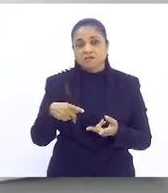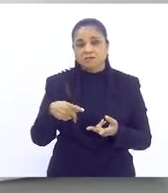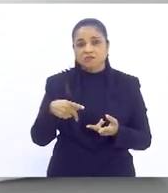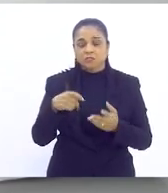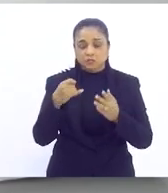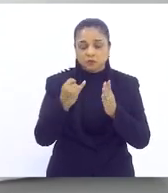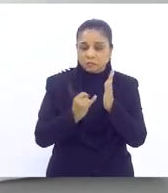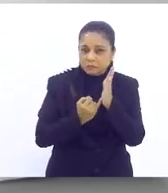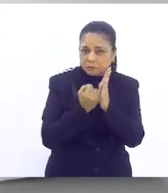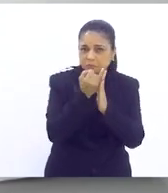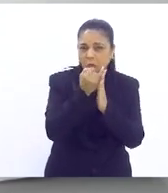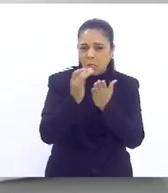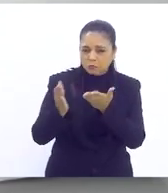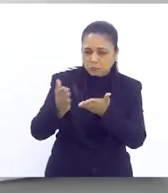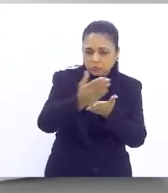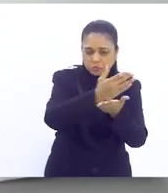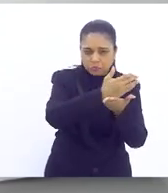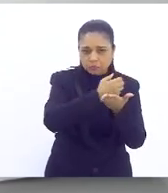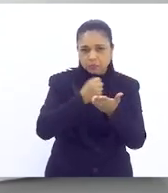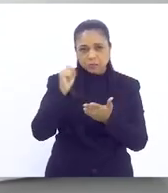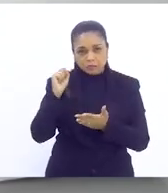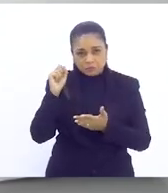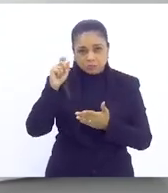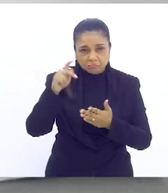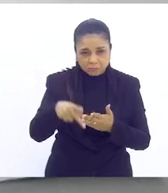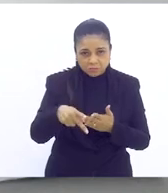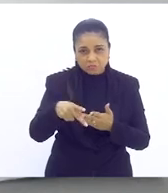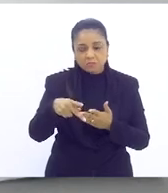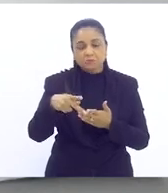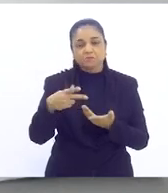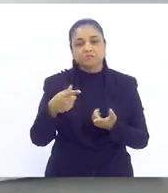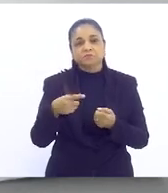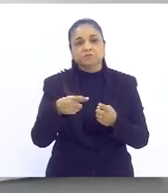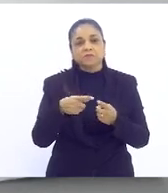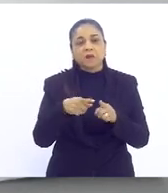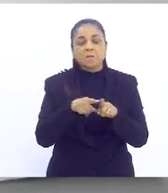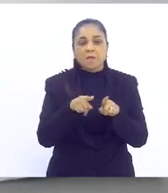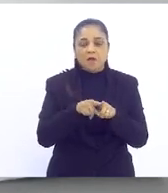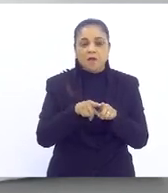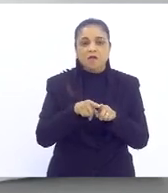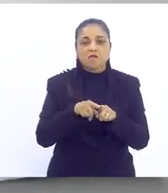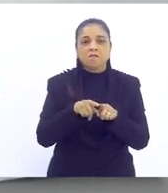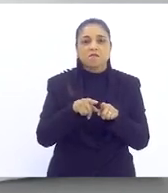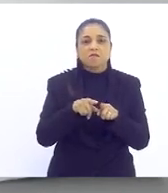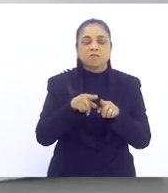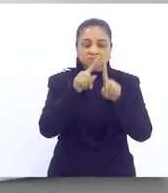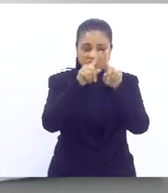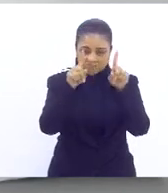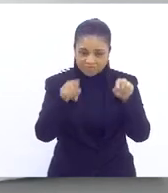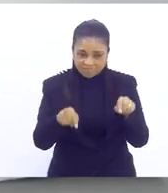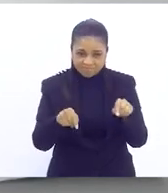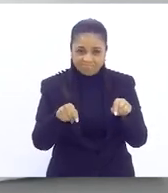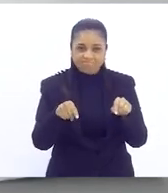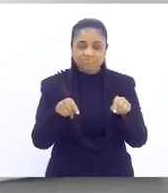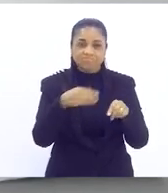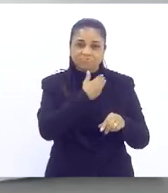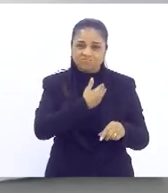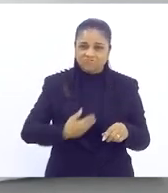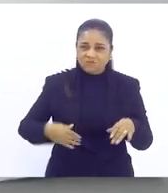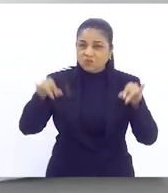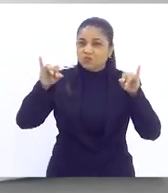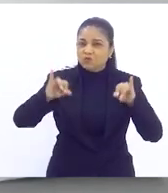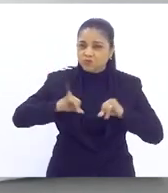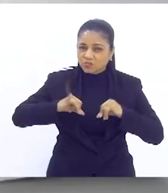impostos recolhidos das aposentadorias e dos pensionistas assistimos aqui o Quantos servidores públicos sofreram